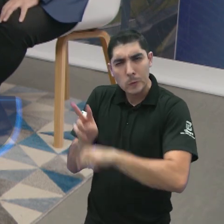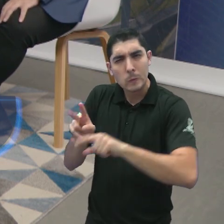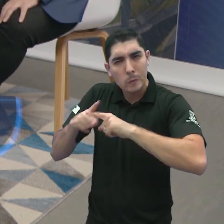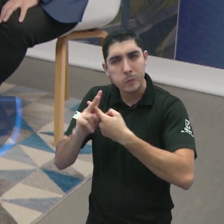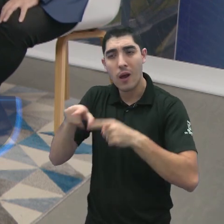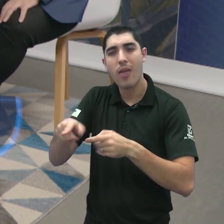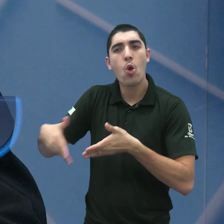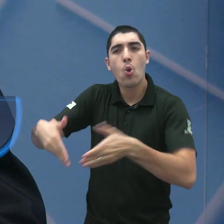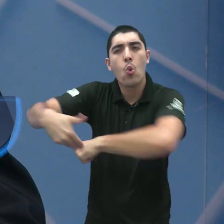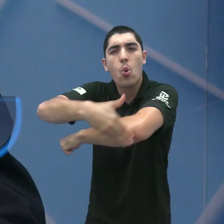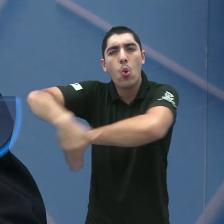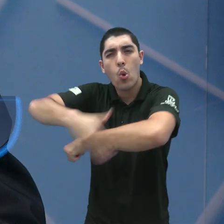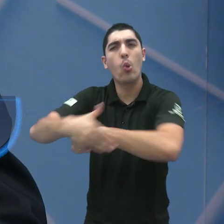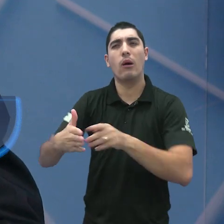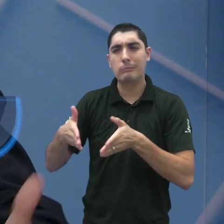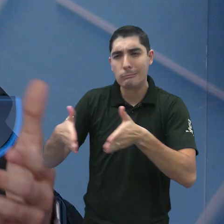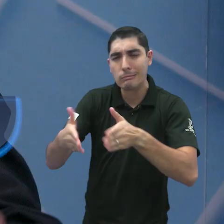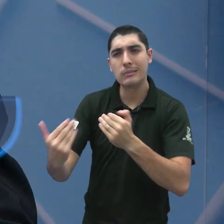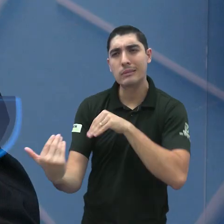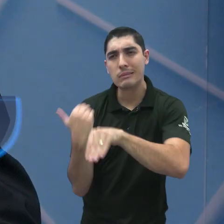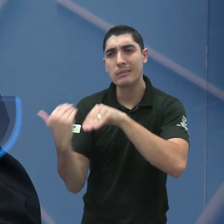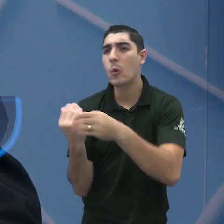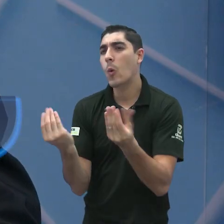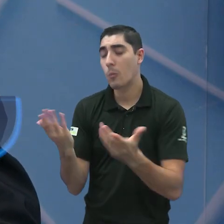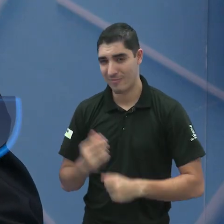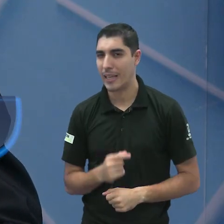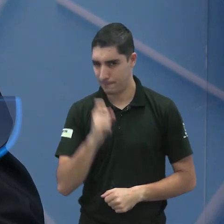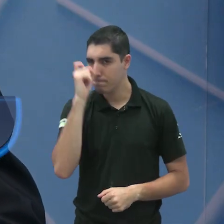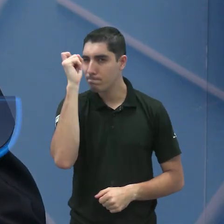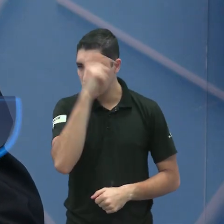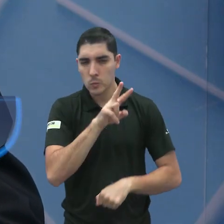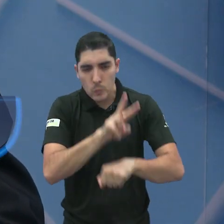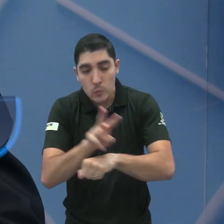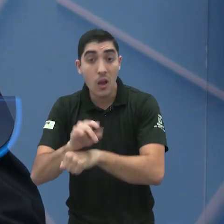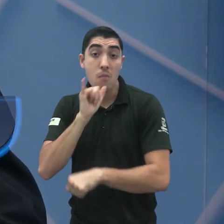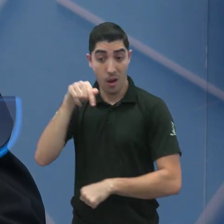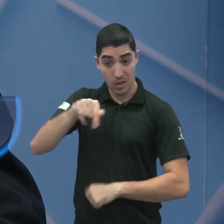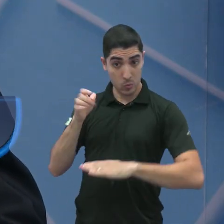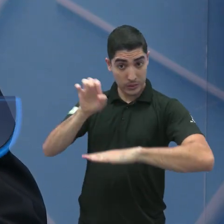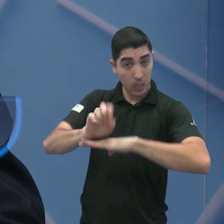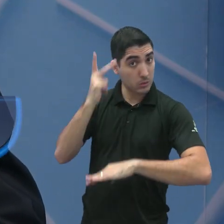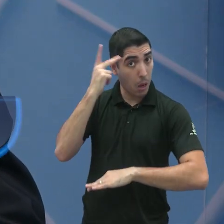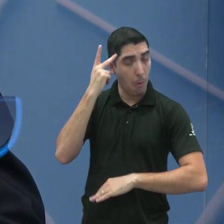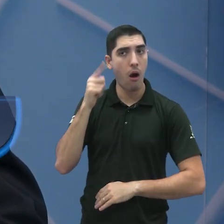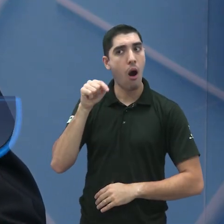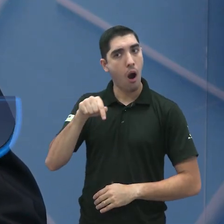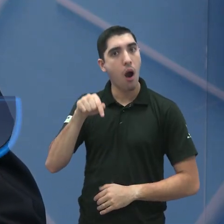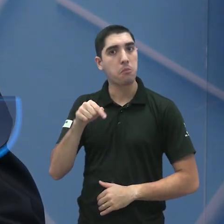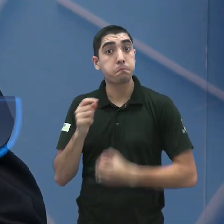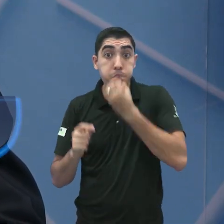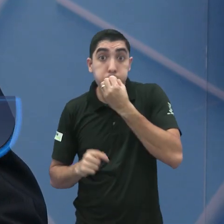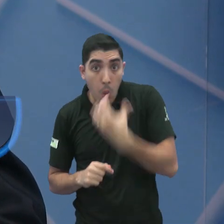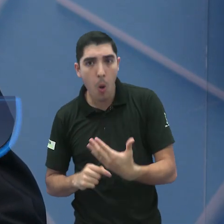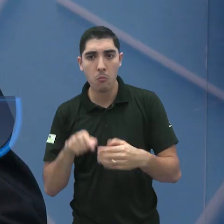dificultoso, né? Realmente manter a qualidade nas vias, né? E ainda assim aqui no estado de São Paulo a gente tem esse benefício de ter vias mais